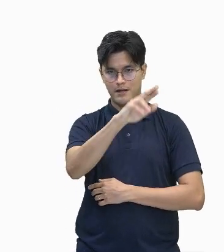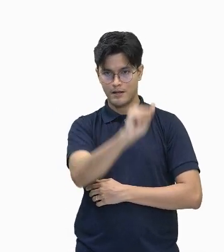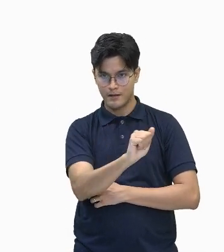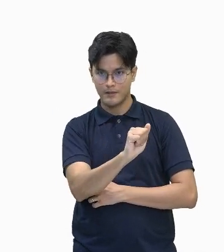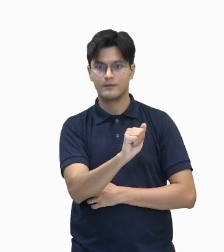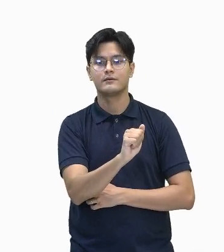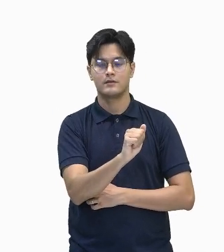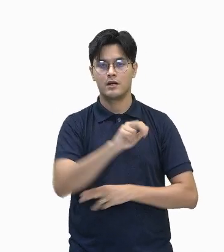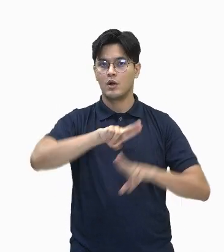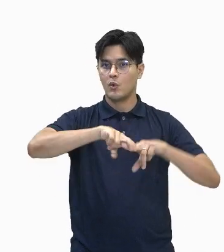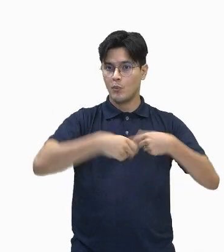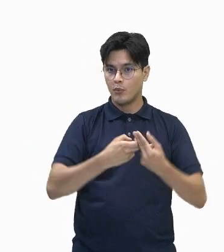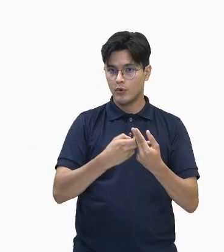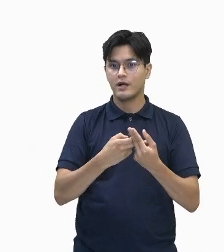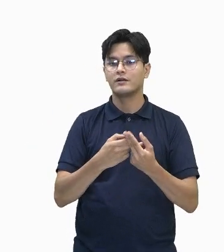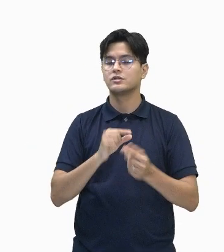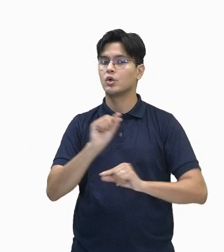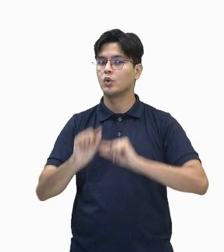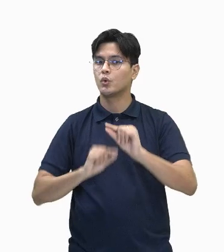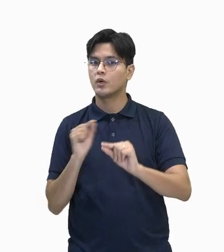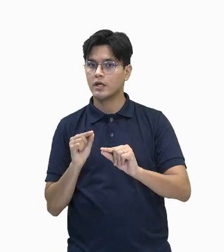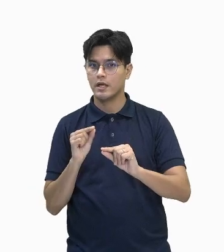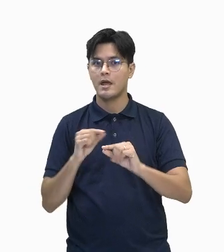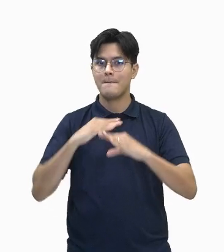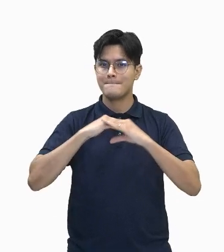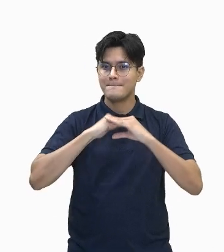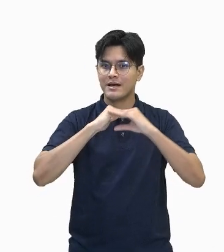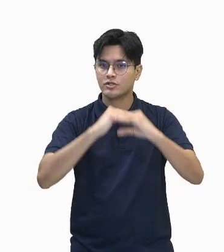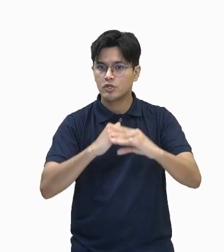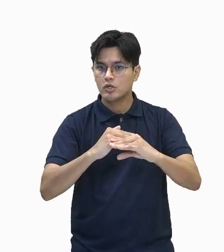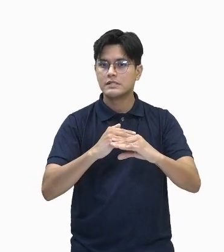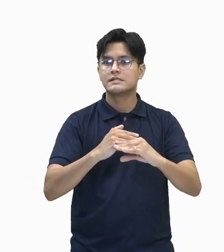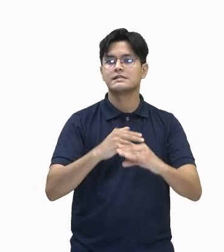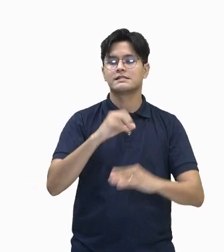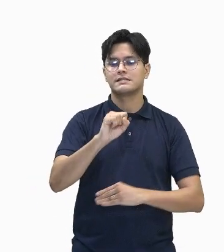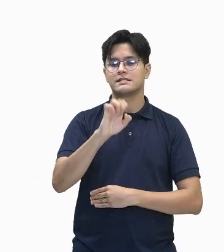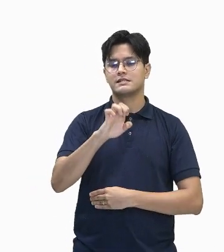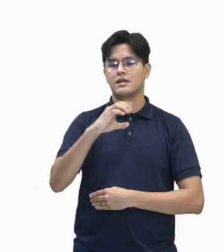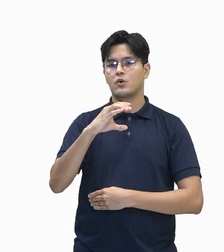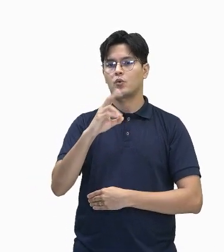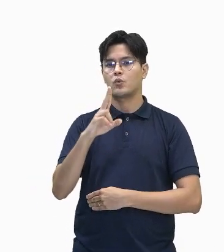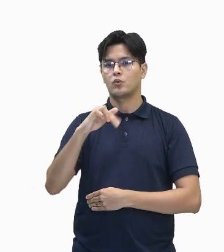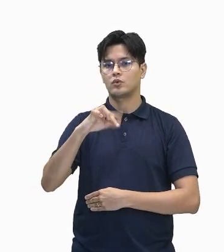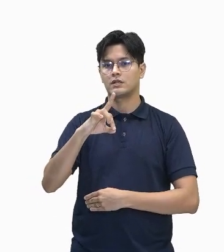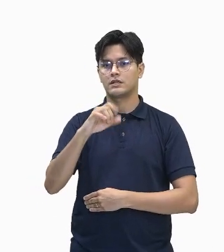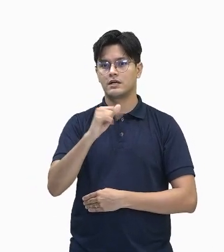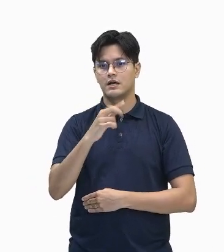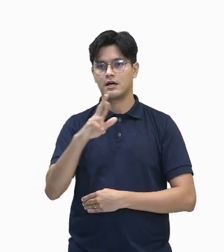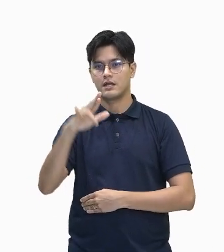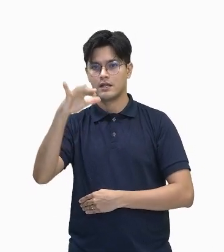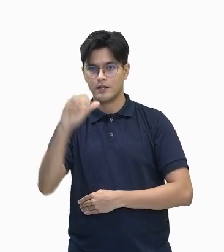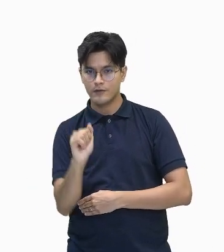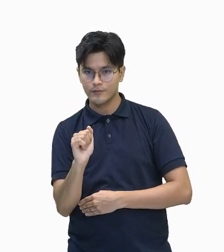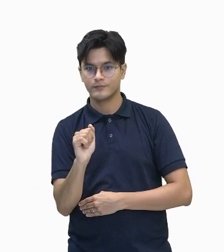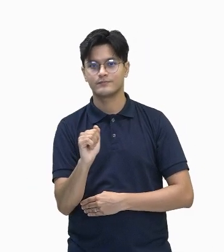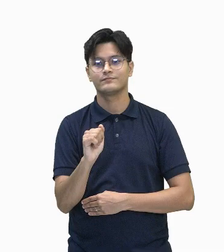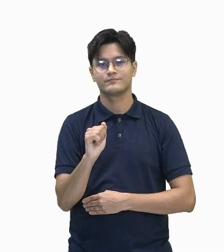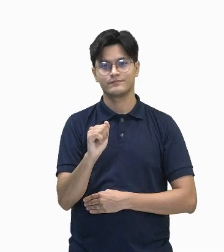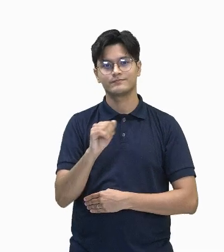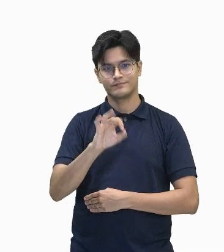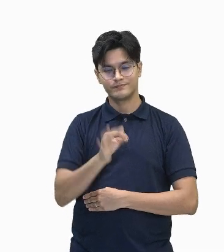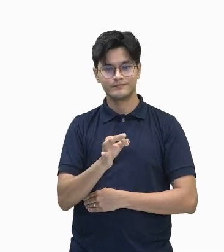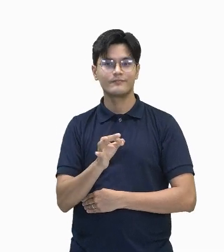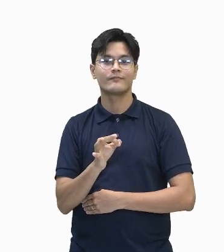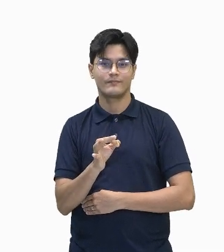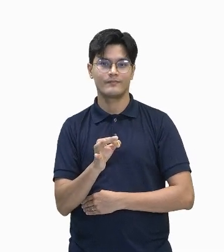onde a luz se intensifica, que são os máximos, né, onde acontece a interferência construtiva, ou se anula lá, que são os mínimos, onde ocorre